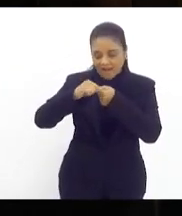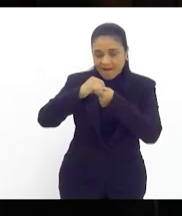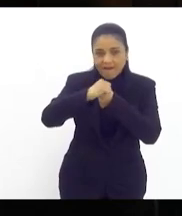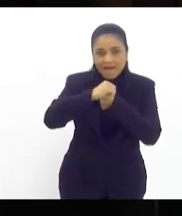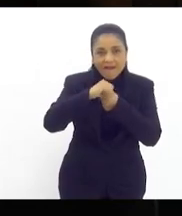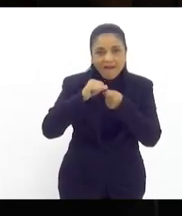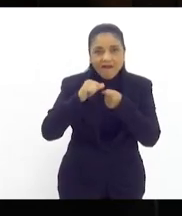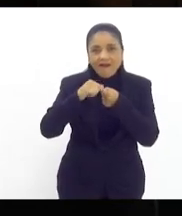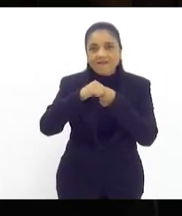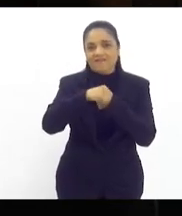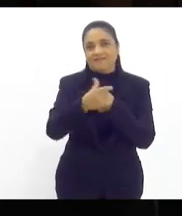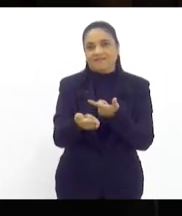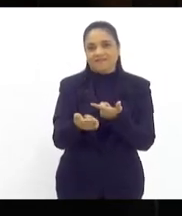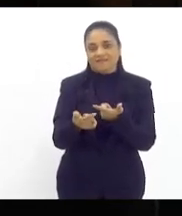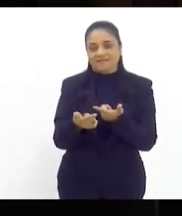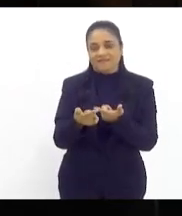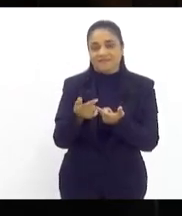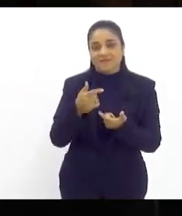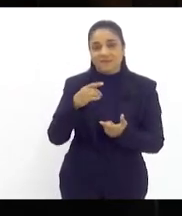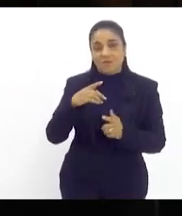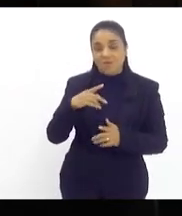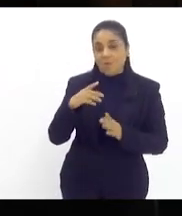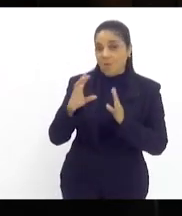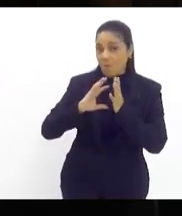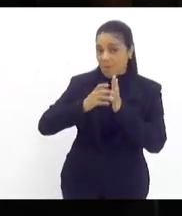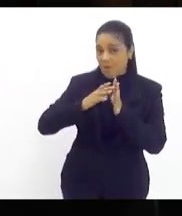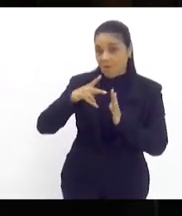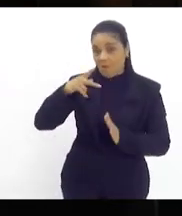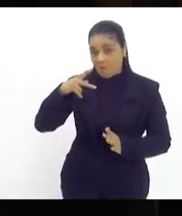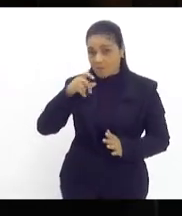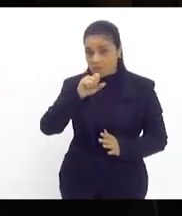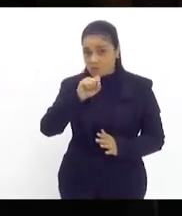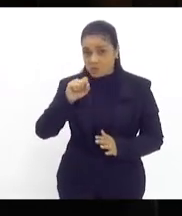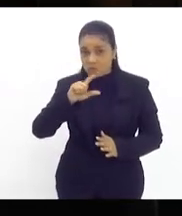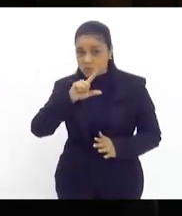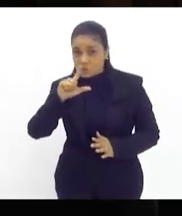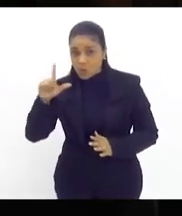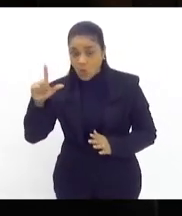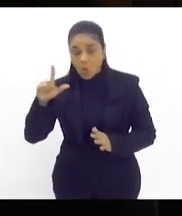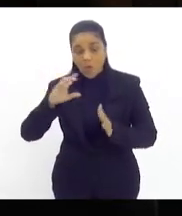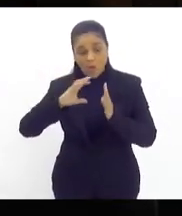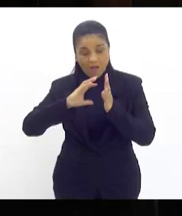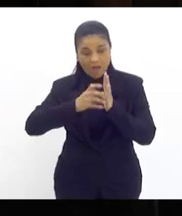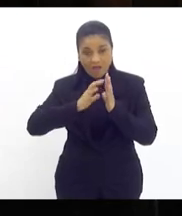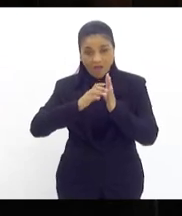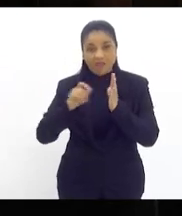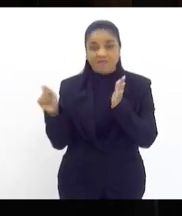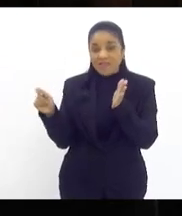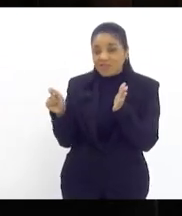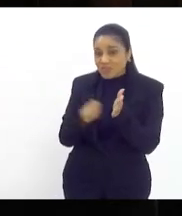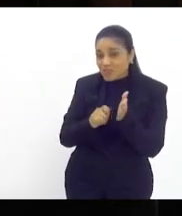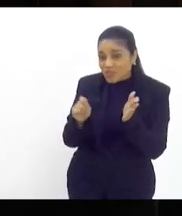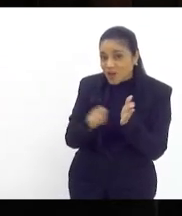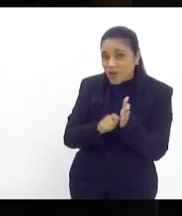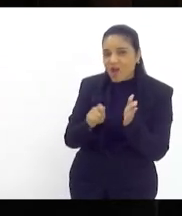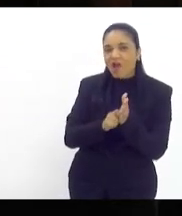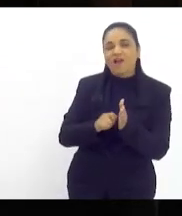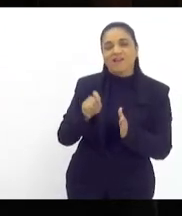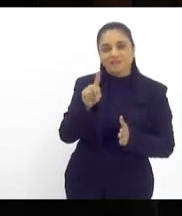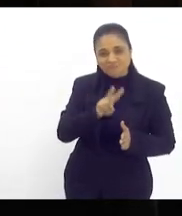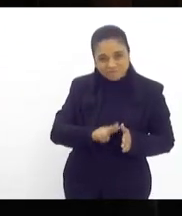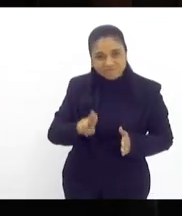PSOL e reafirmo o PSOL é a bancada da droga porque eles